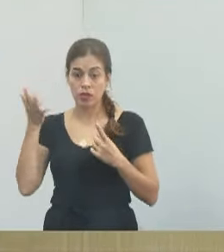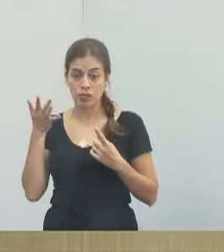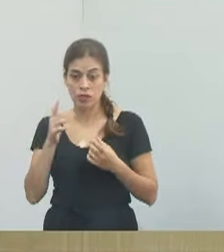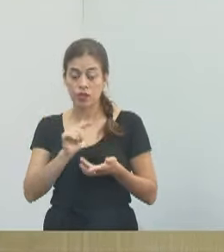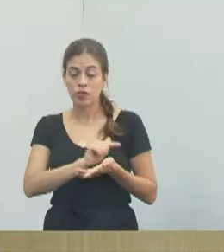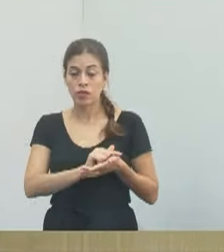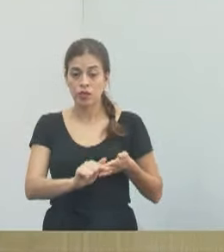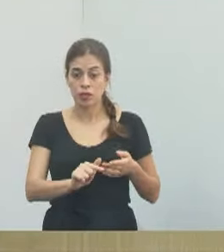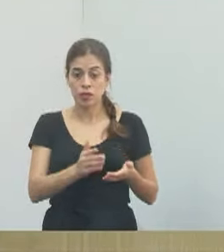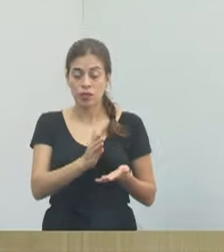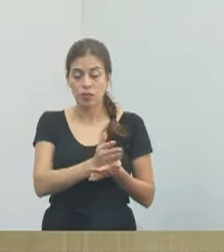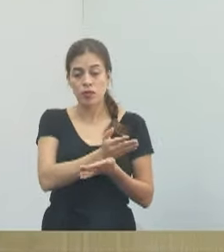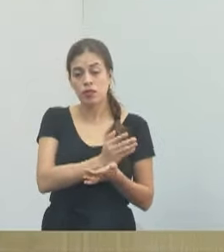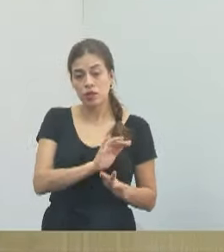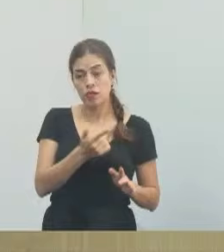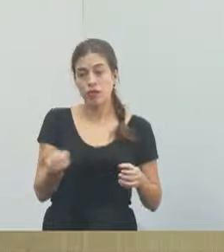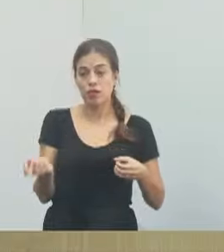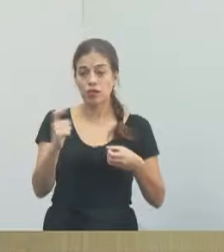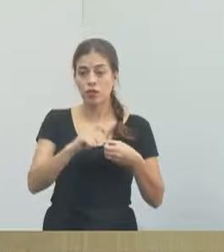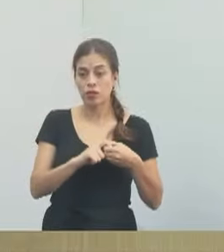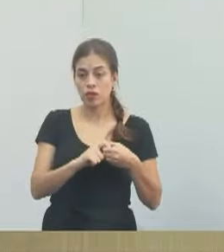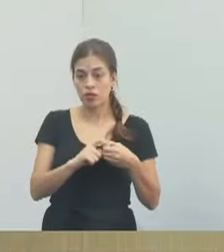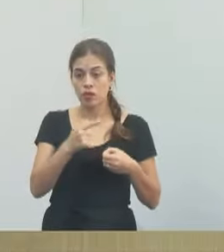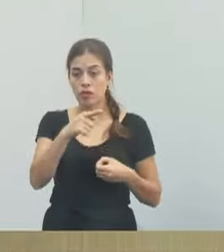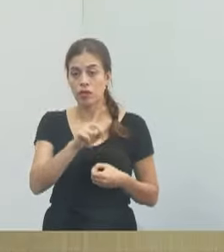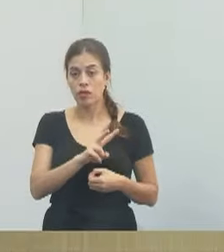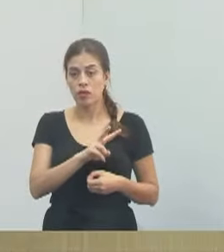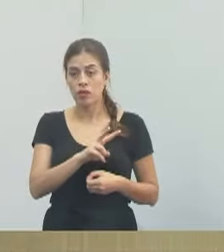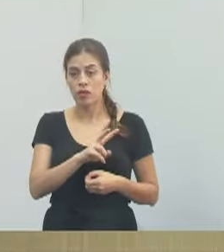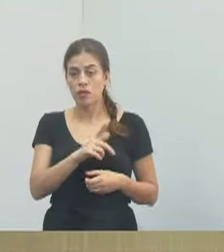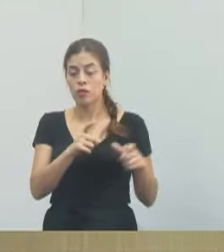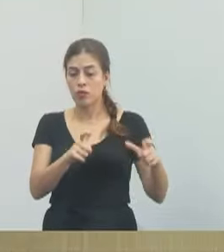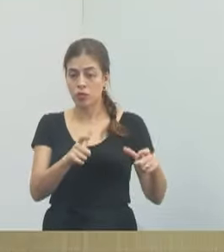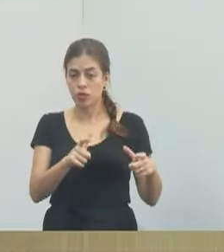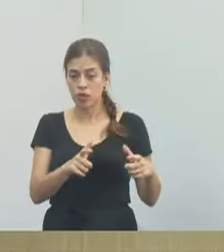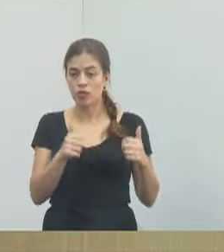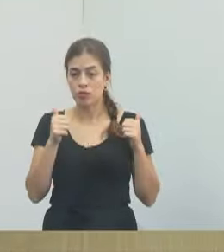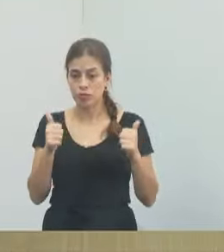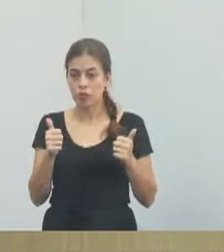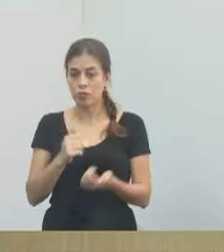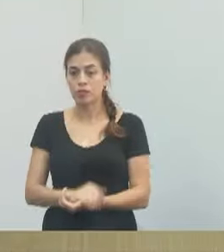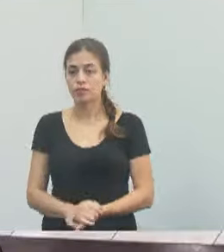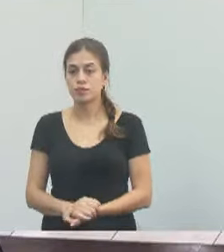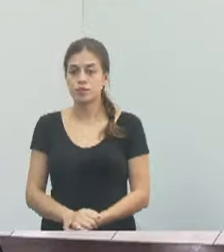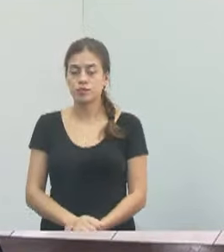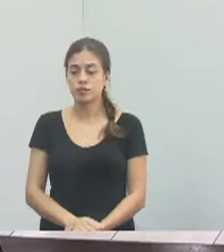parcial e vai est retornando novamente ali pro Vila Formosa tá